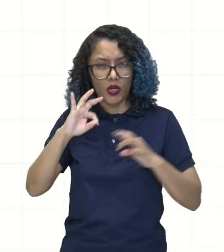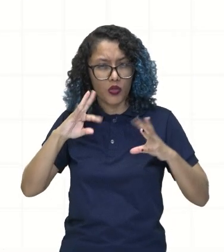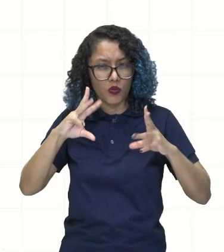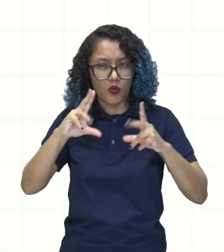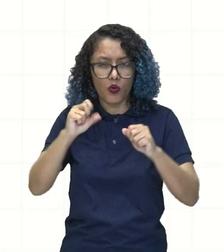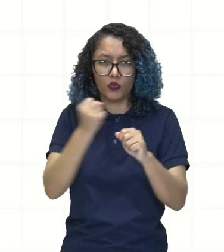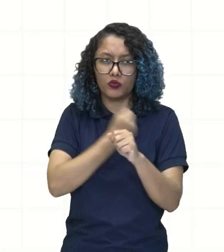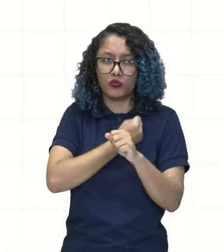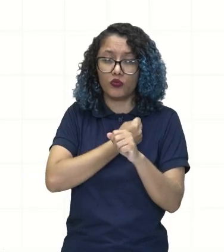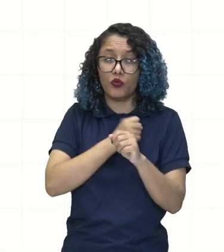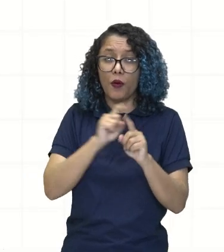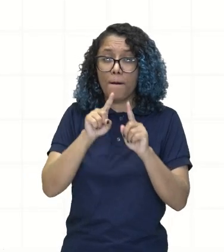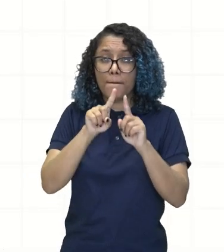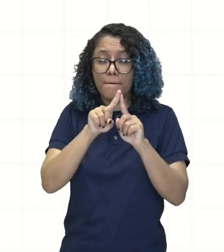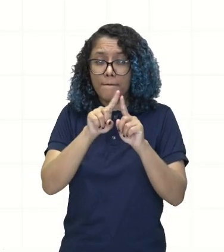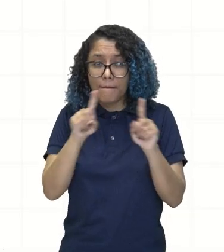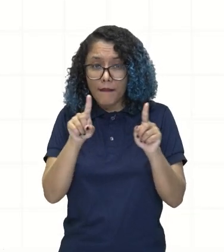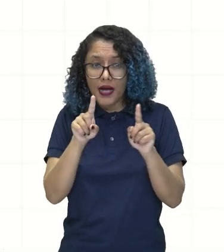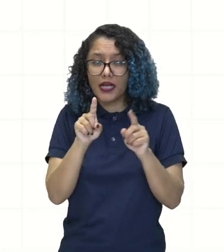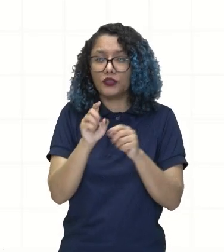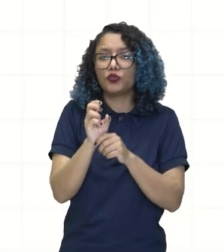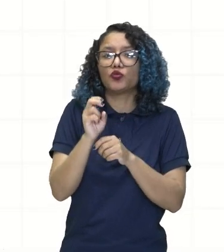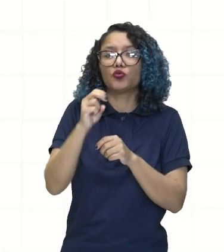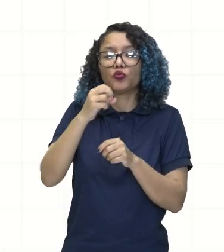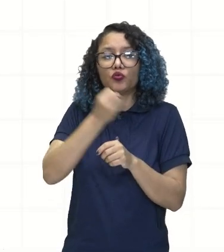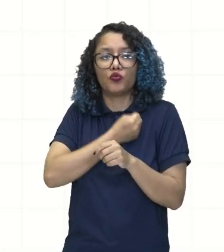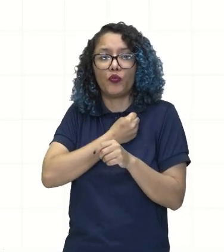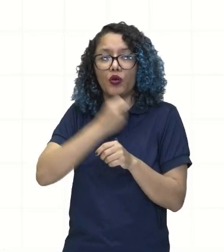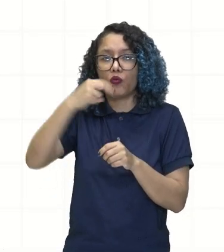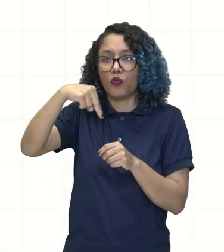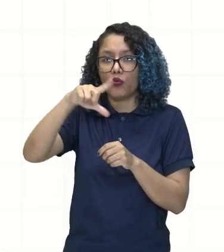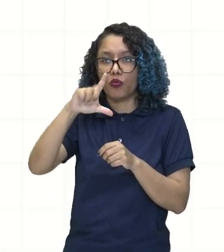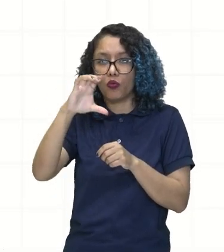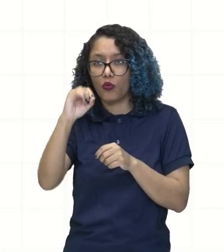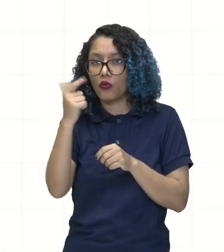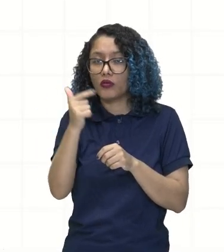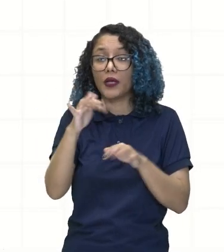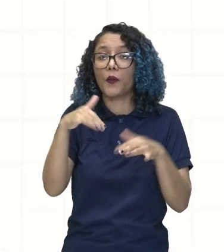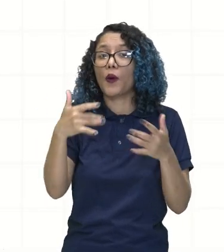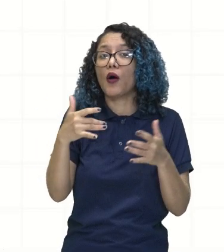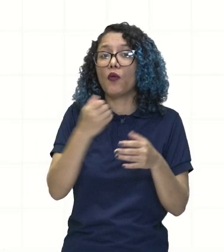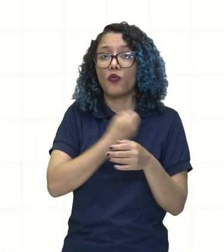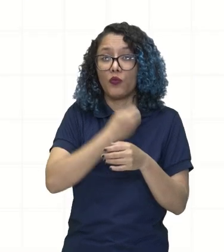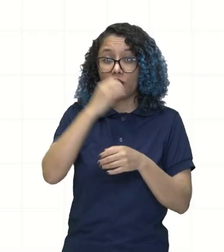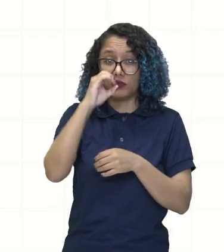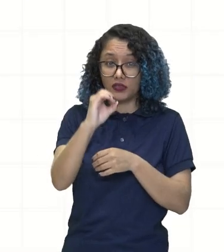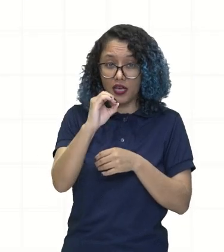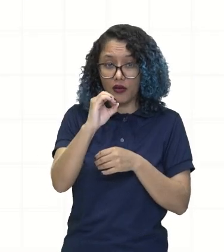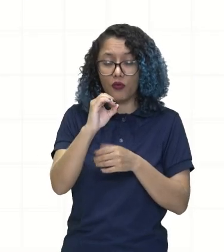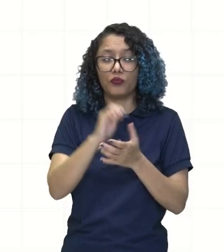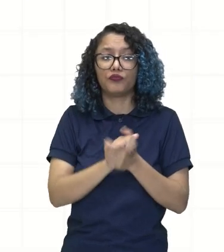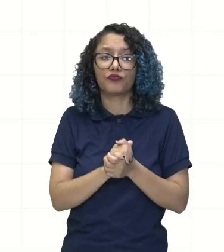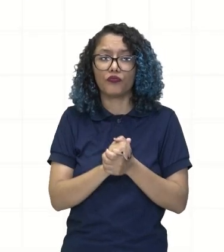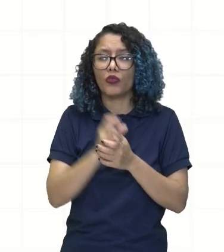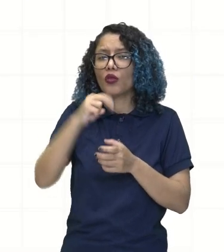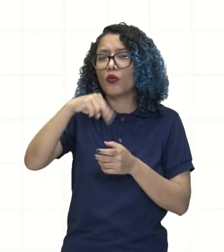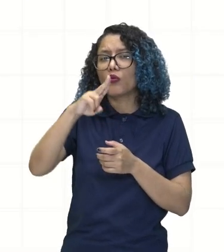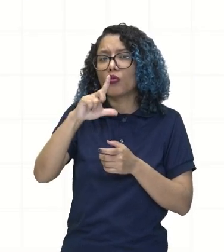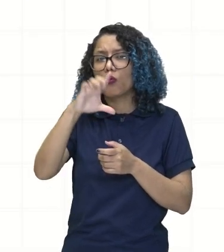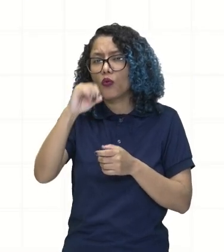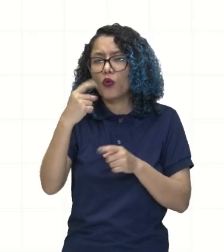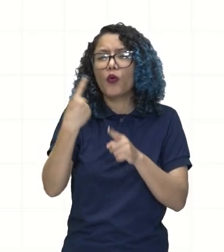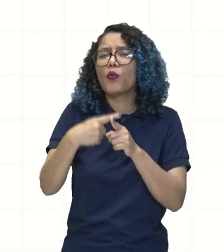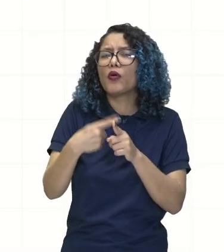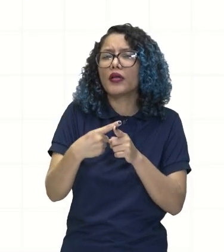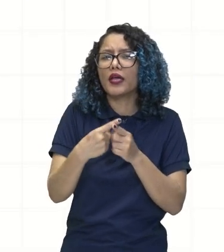aquele número que é nulo, que é o nosso zero, tá? Por que que é nulo? Porque ele não possui ali valor nem